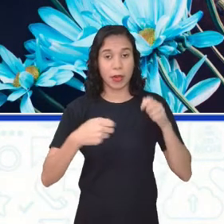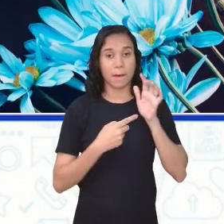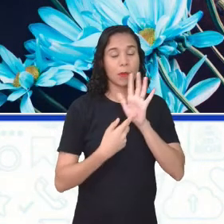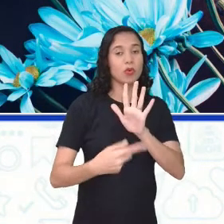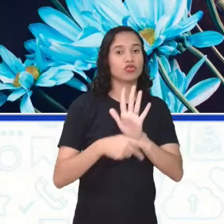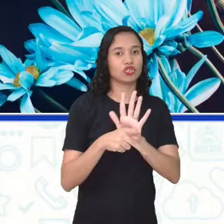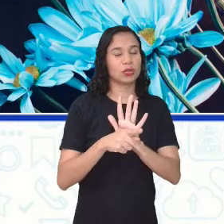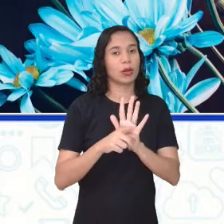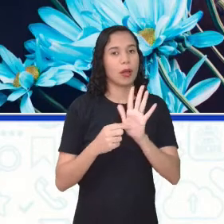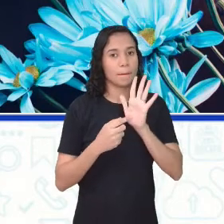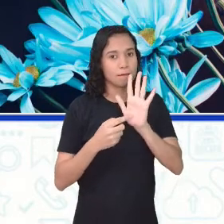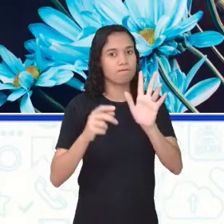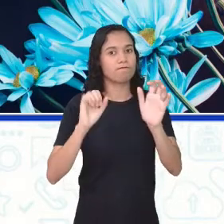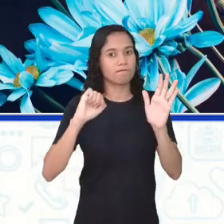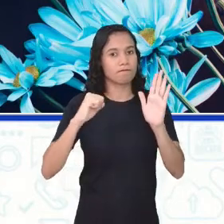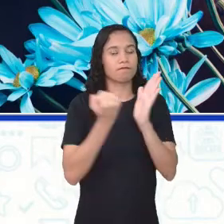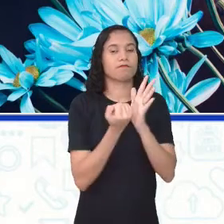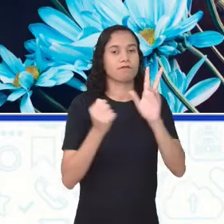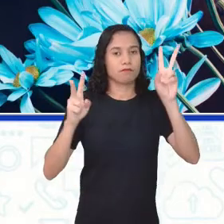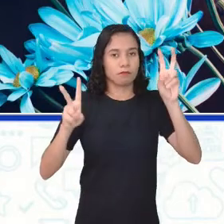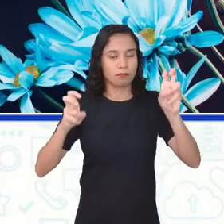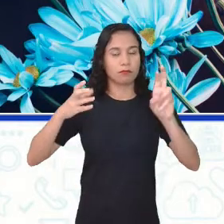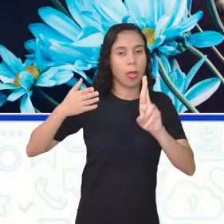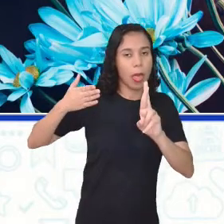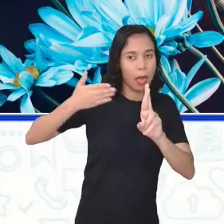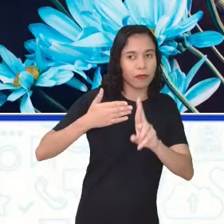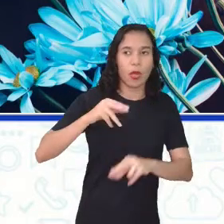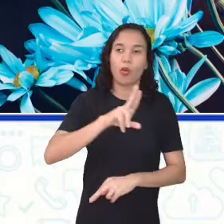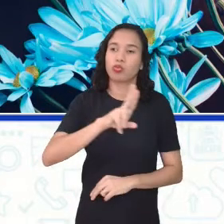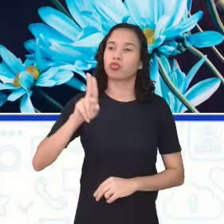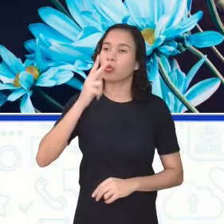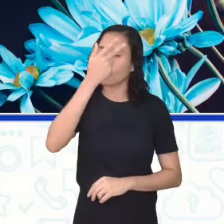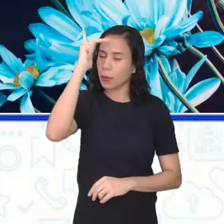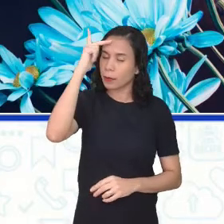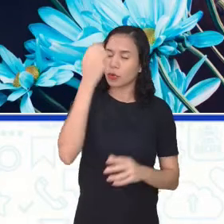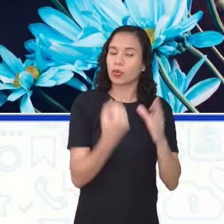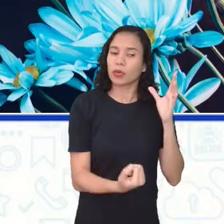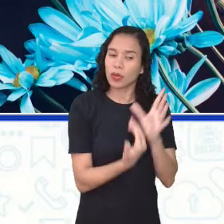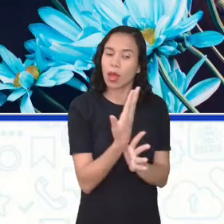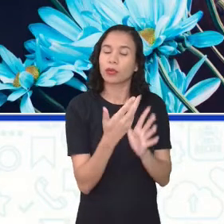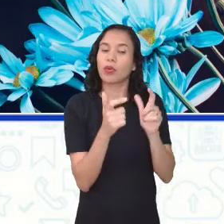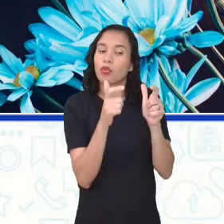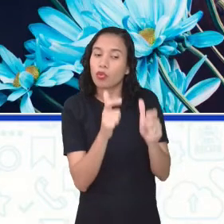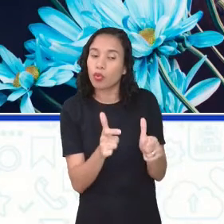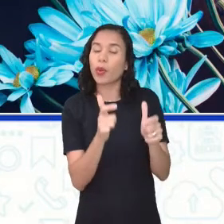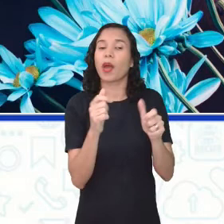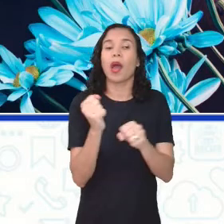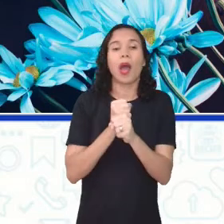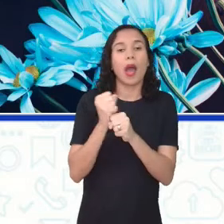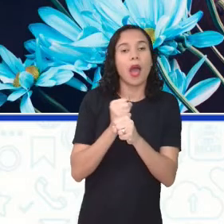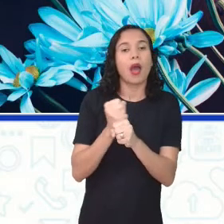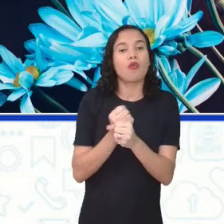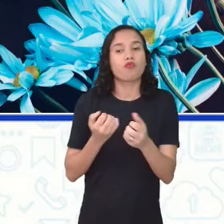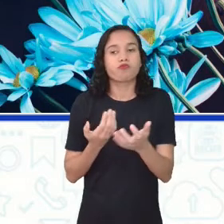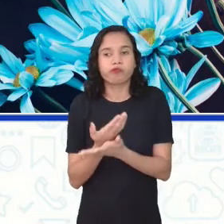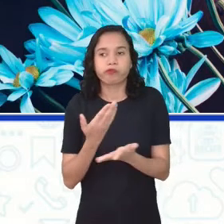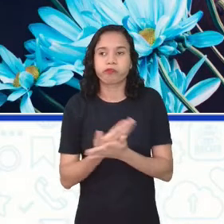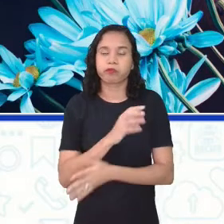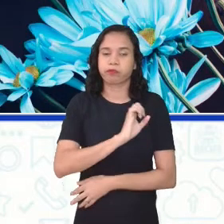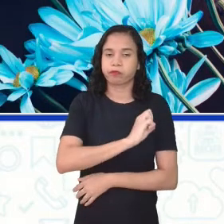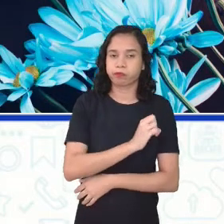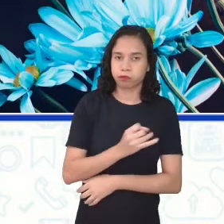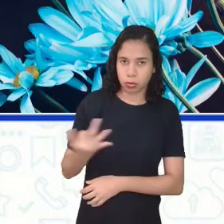aparecer sinalizada e referenciada com o nome da pessoa, a origem do trecho utilizado, ano de publicação,